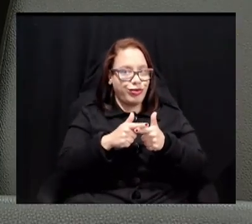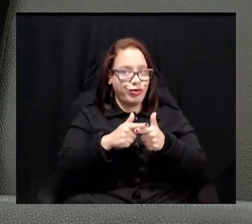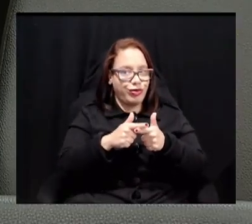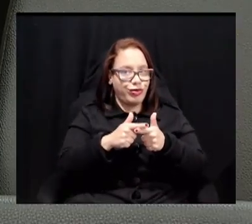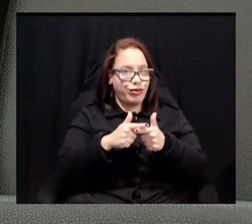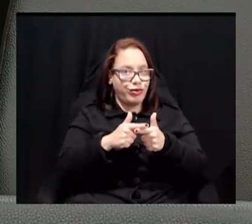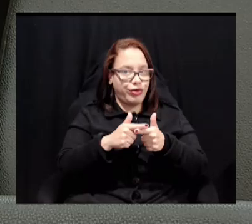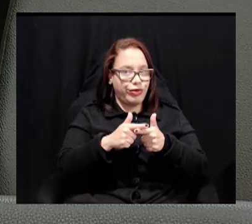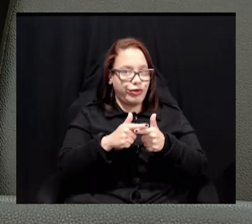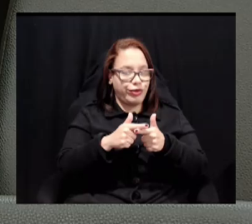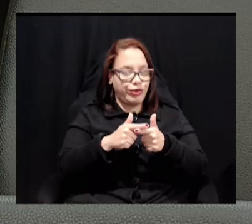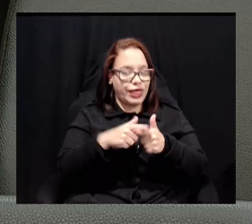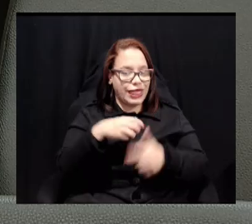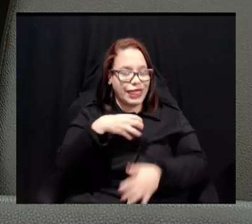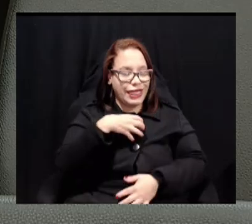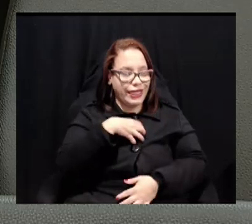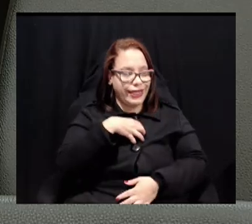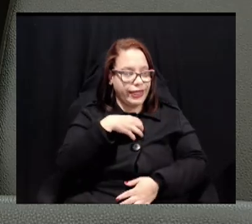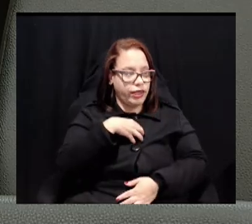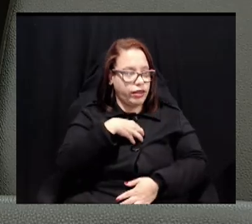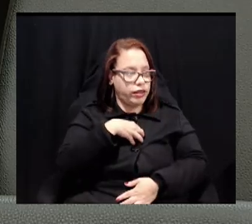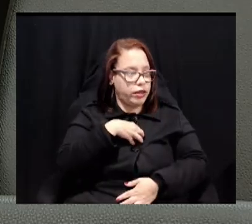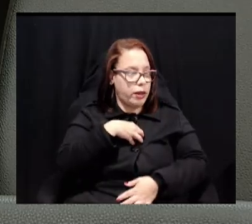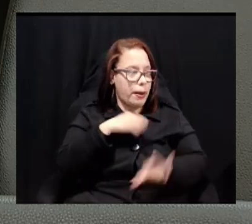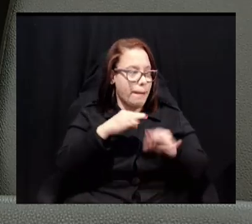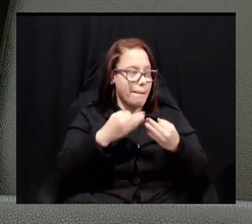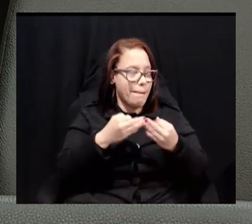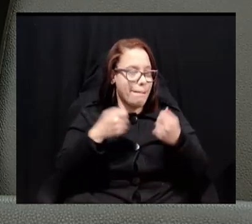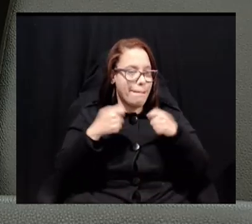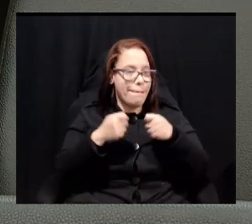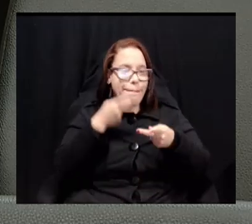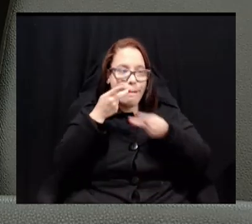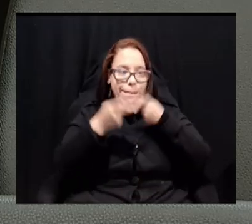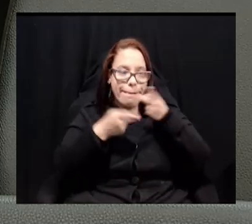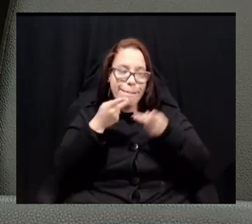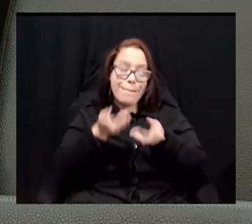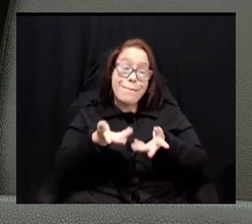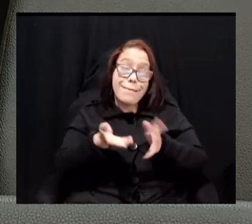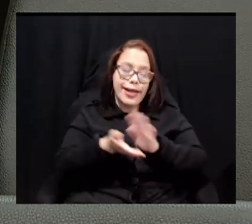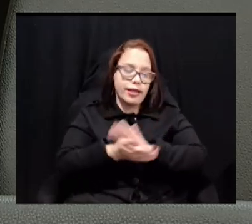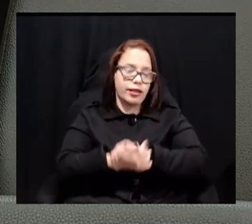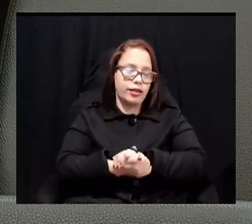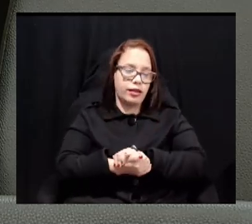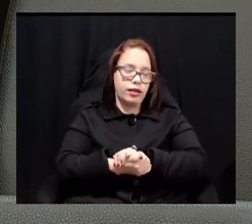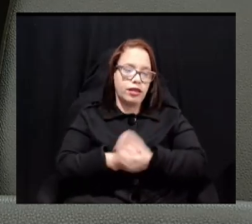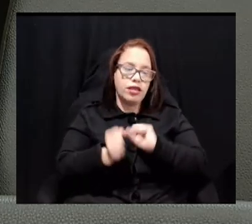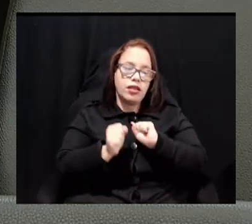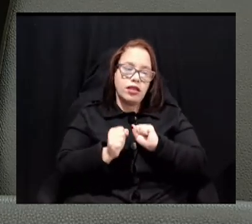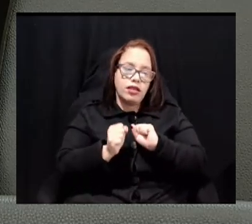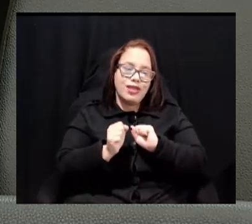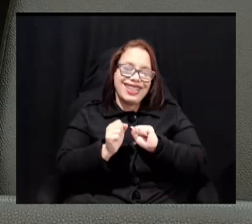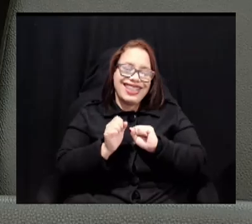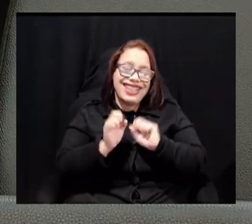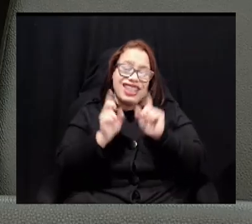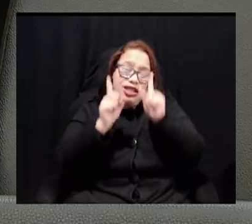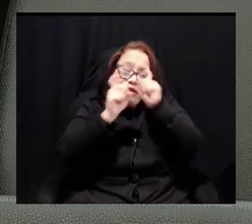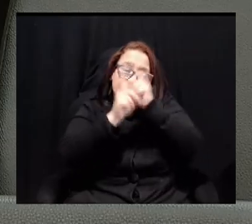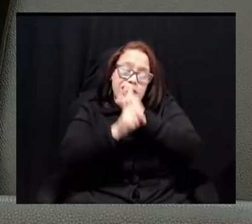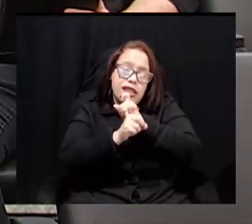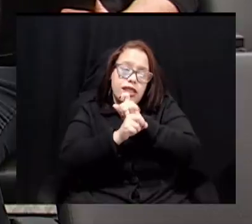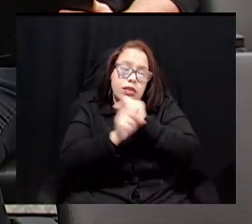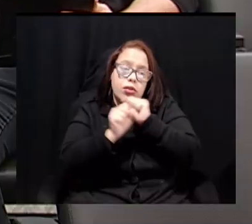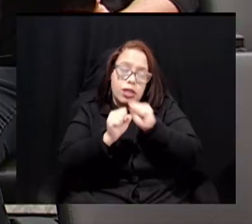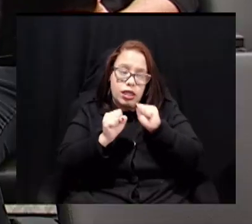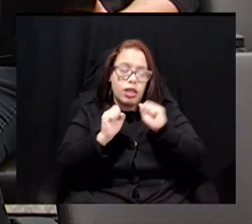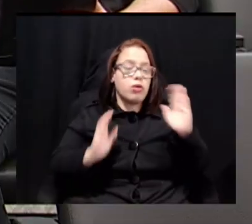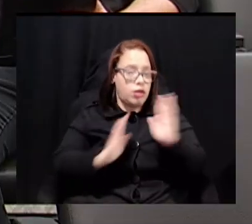aflige famílias da cidade de Campinas. A gente precisa falar sobre assuntos que talvez possam ser delicados, mas nós precisamos enfrentá-los.